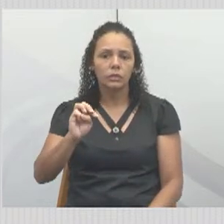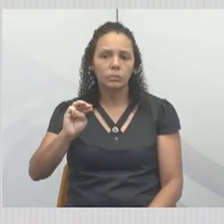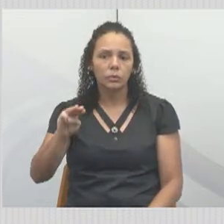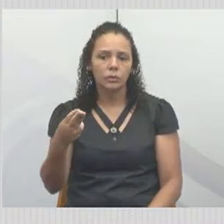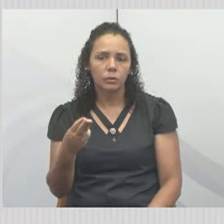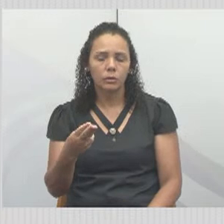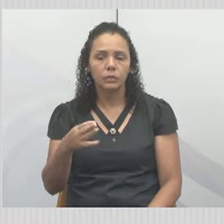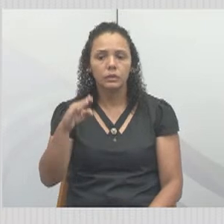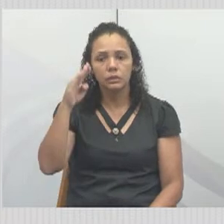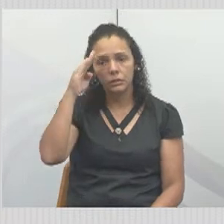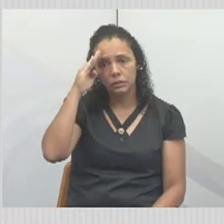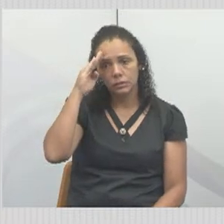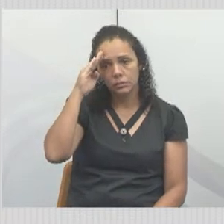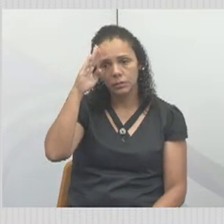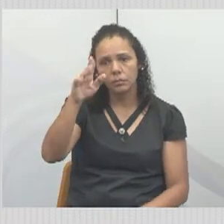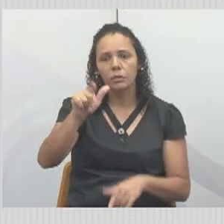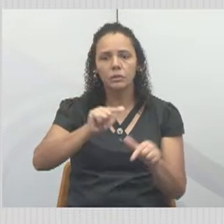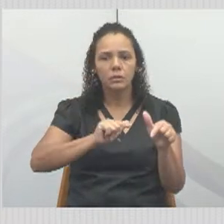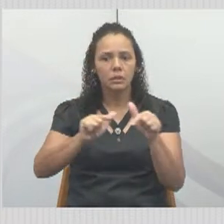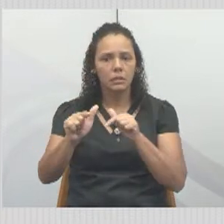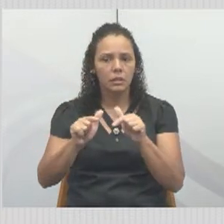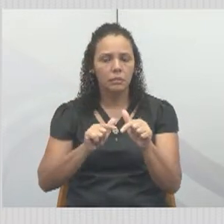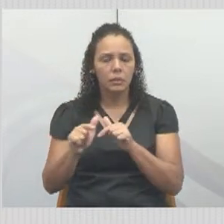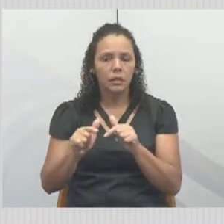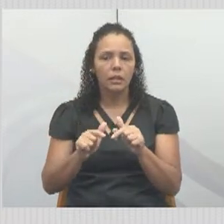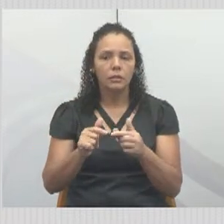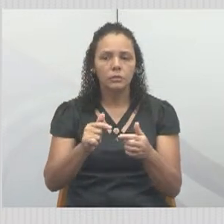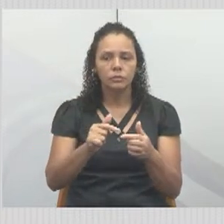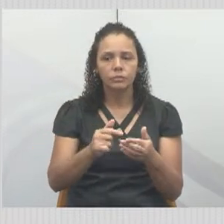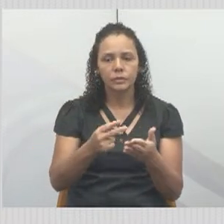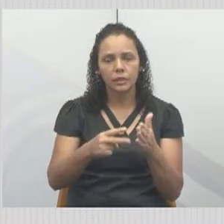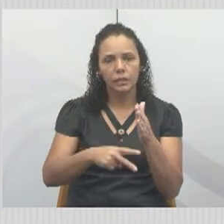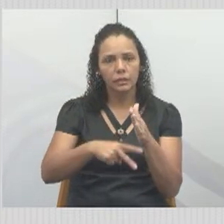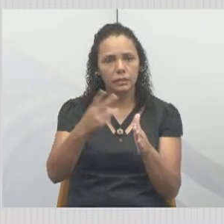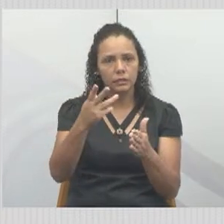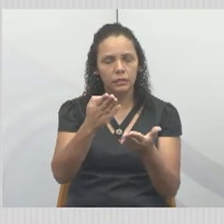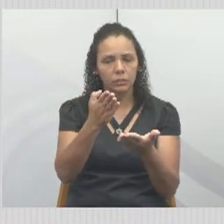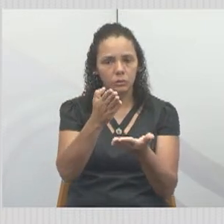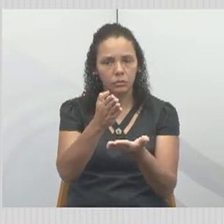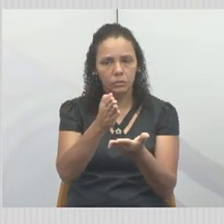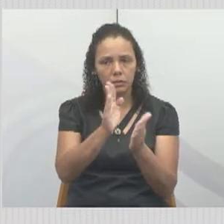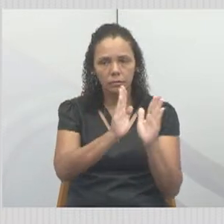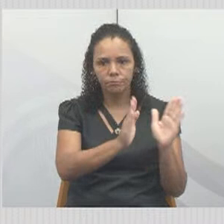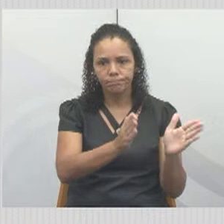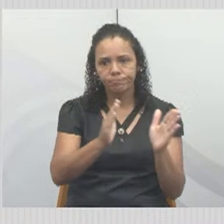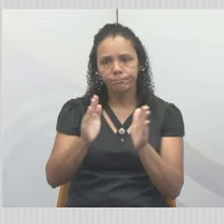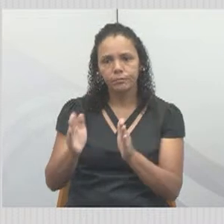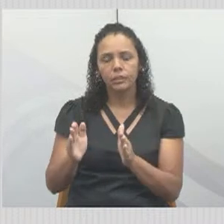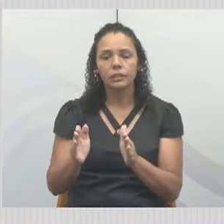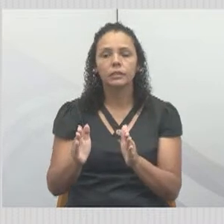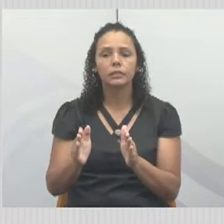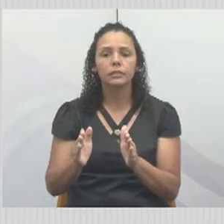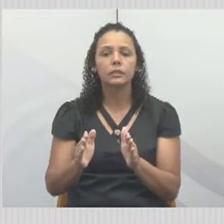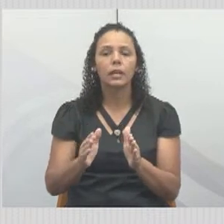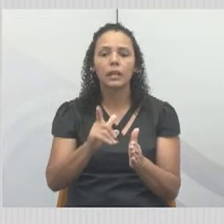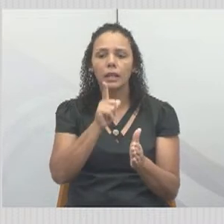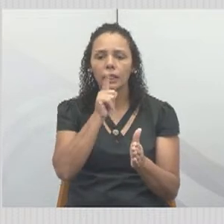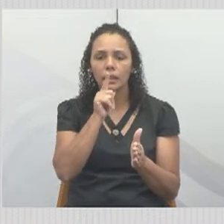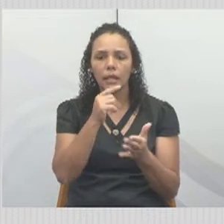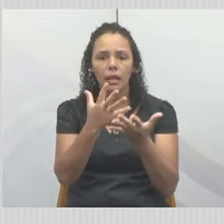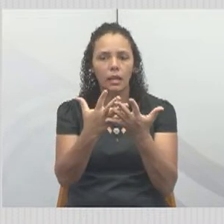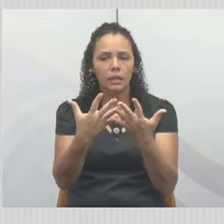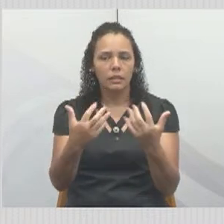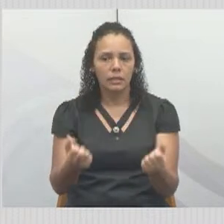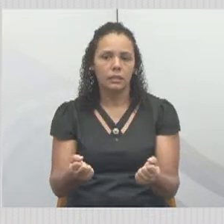Entre as principais ações está a segunda fase, a continuação da drenagem do Córrego Seco,